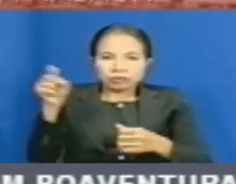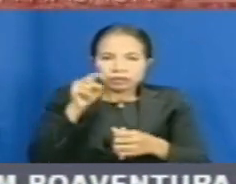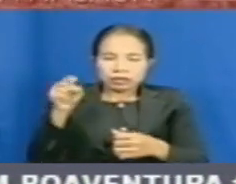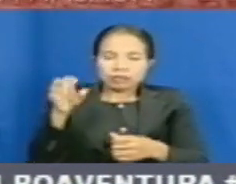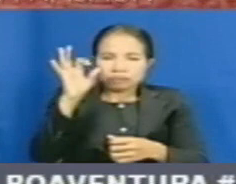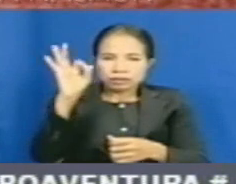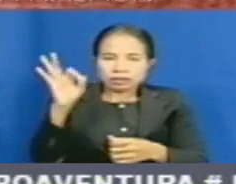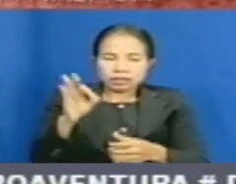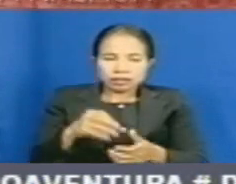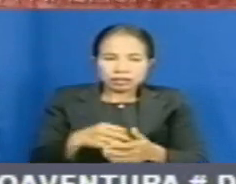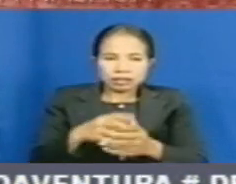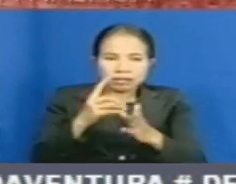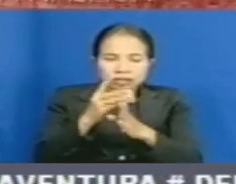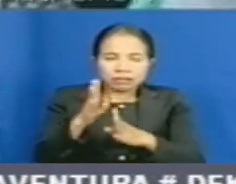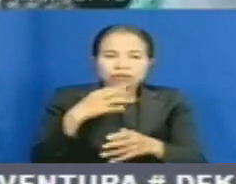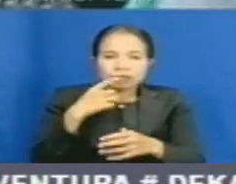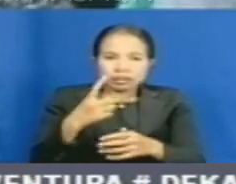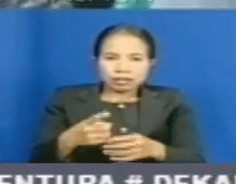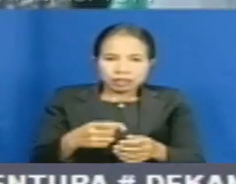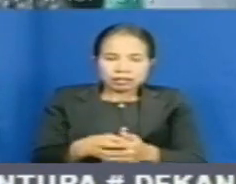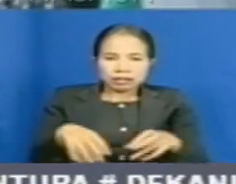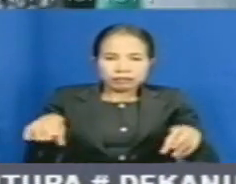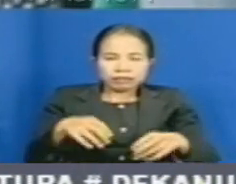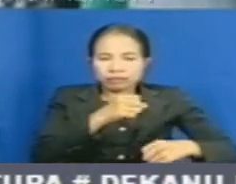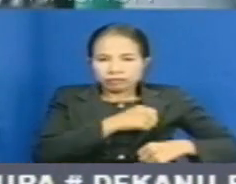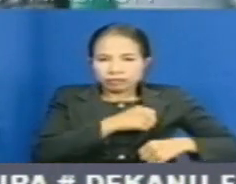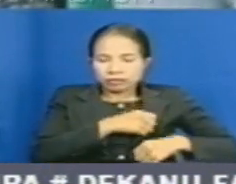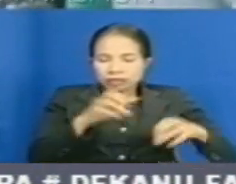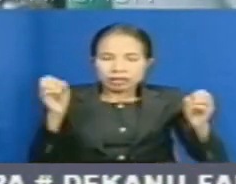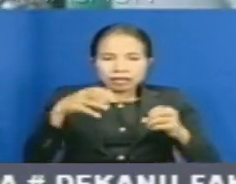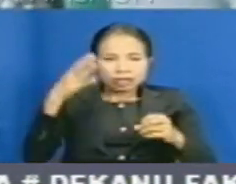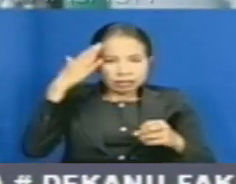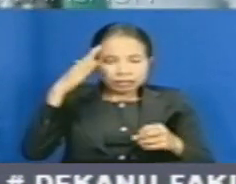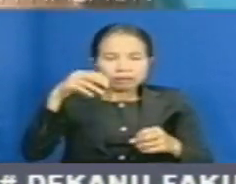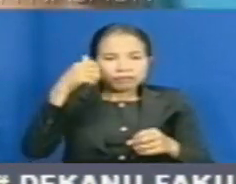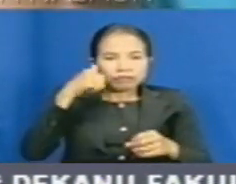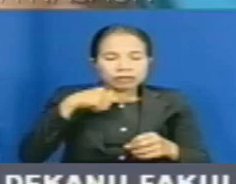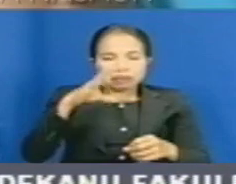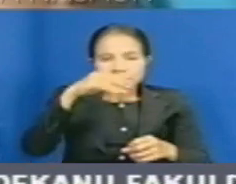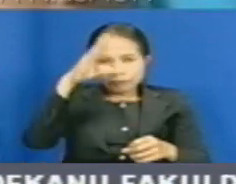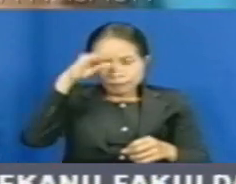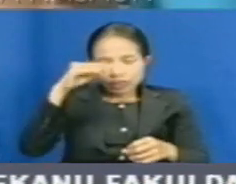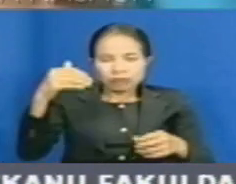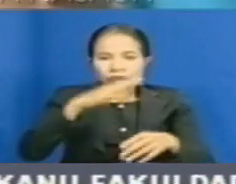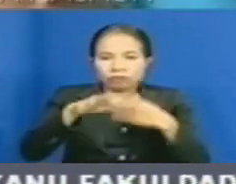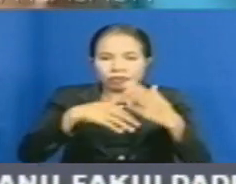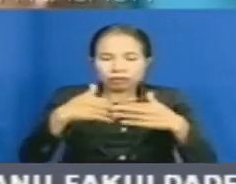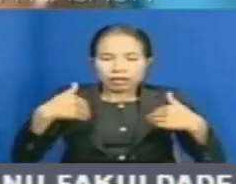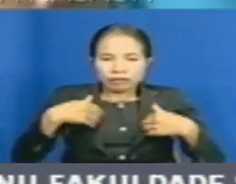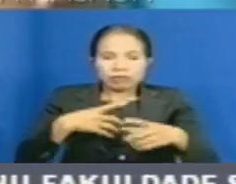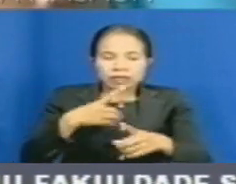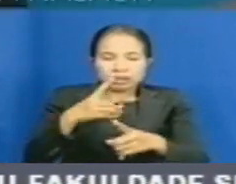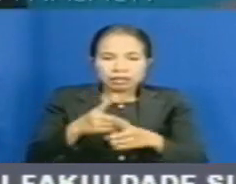sia. Dirigente ne afirma, natureza Força Armada nian la conhece feto kamane, hoto-hoto e a direito hanesan